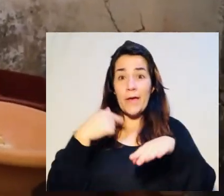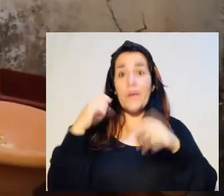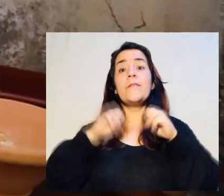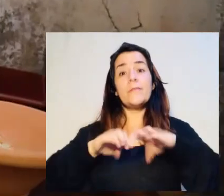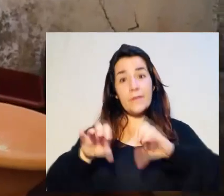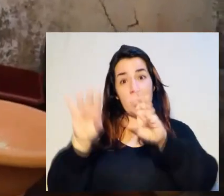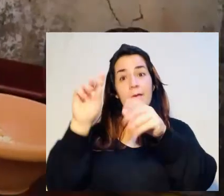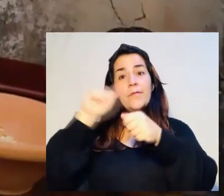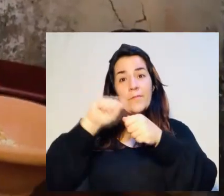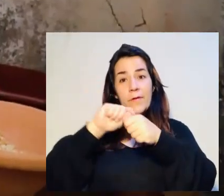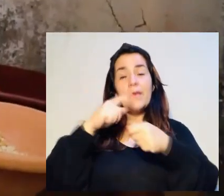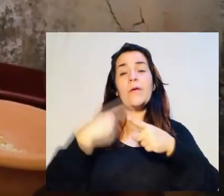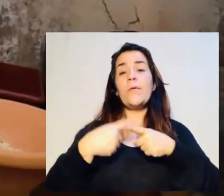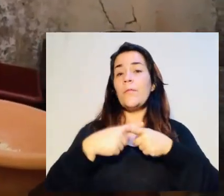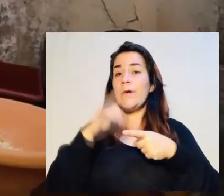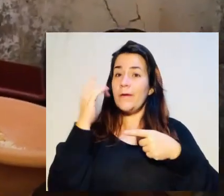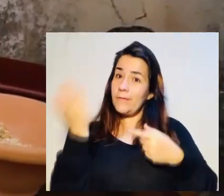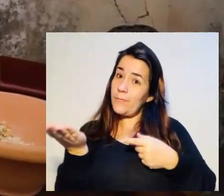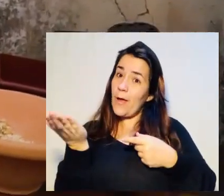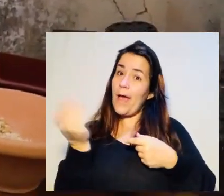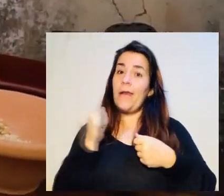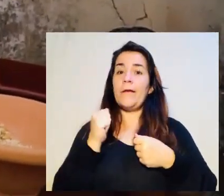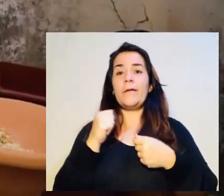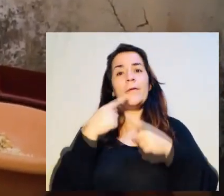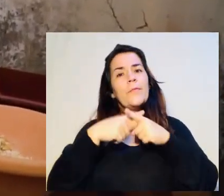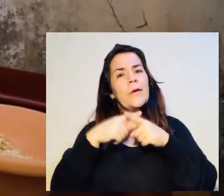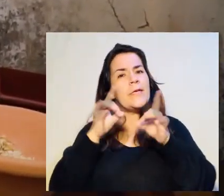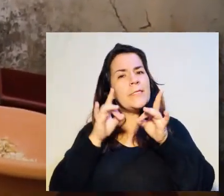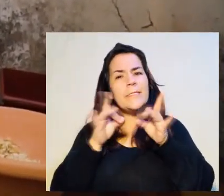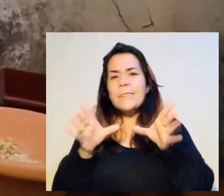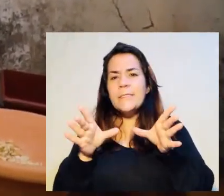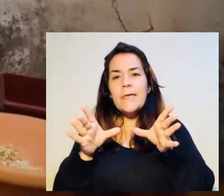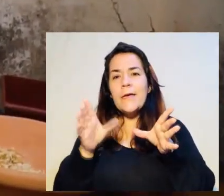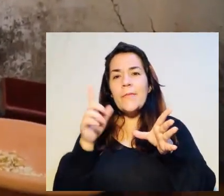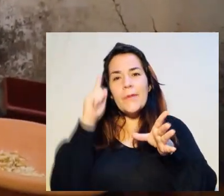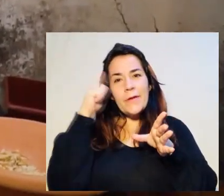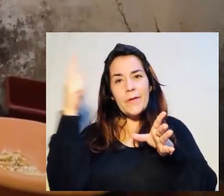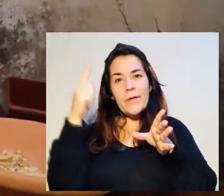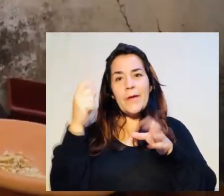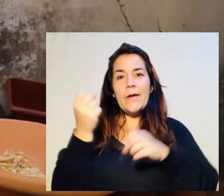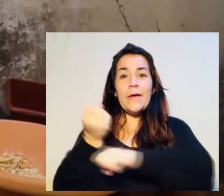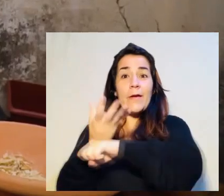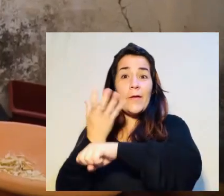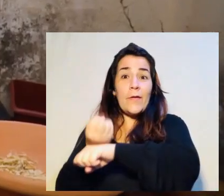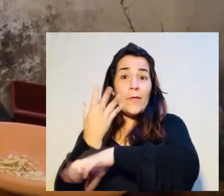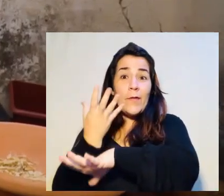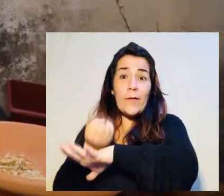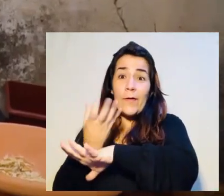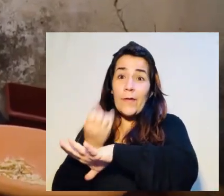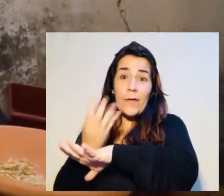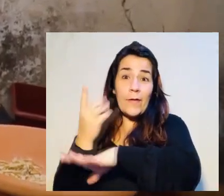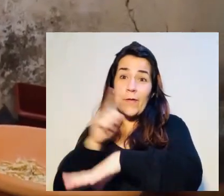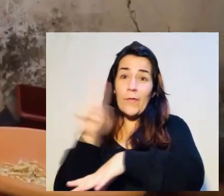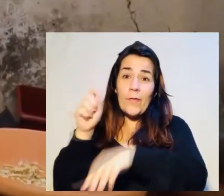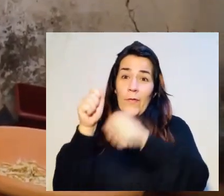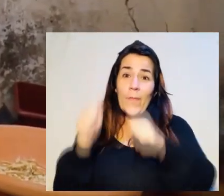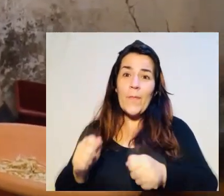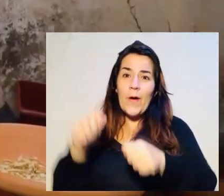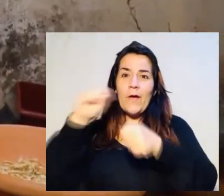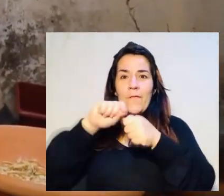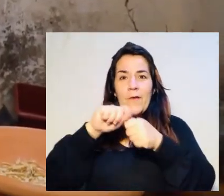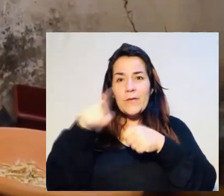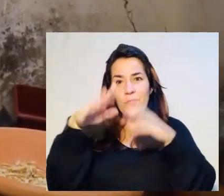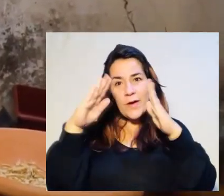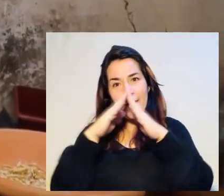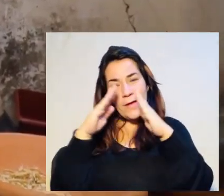mas ainda assim eu vou ensinar a fazer. Porque não é porque é simples, que não é artesanal, ou que